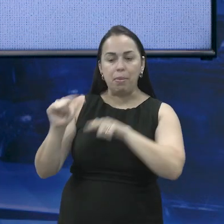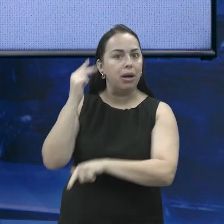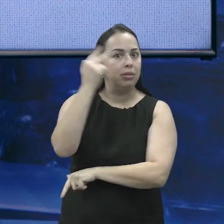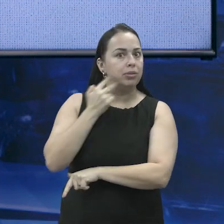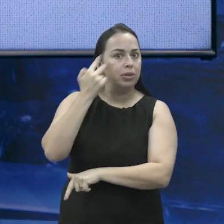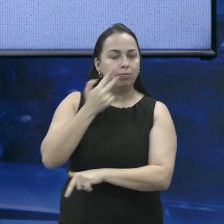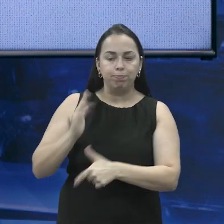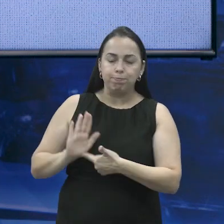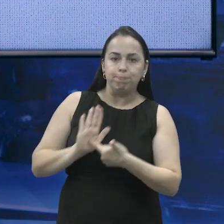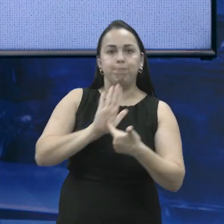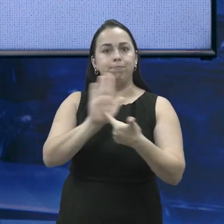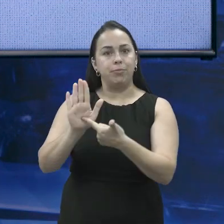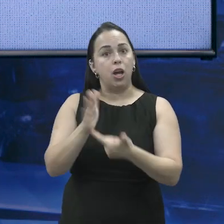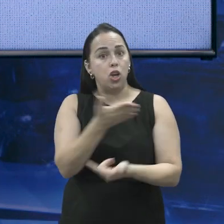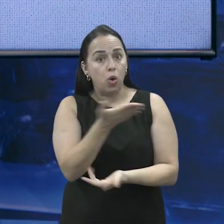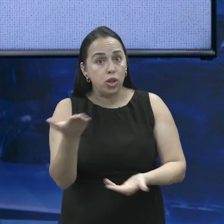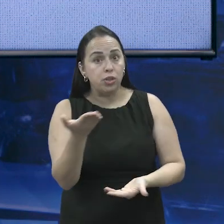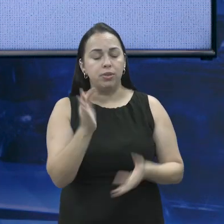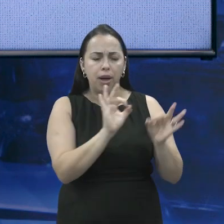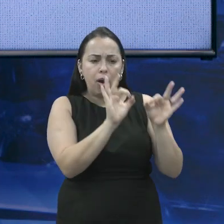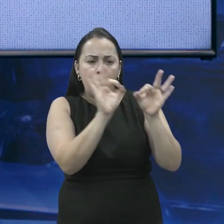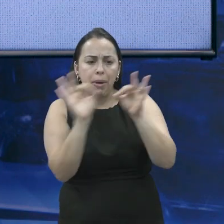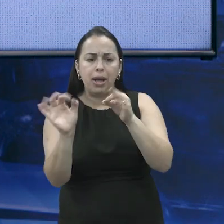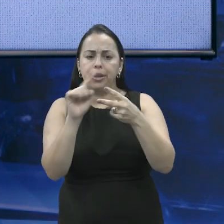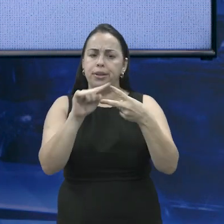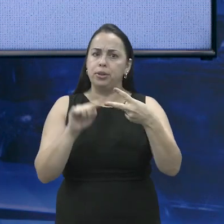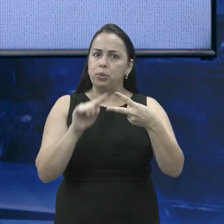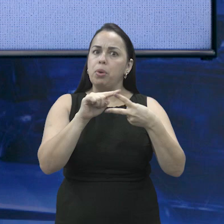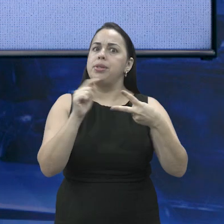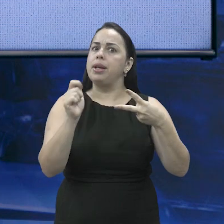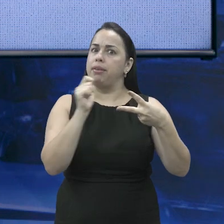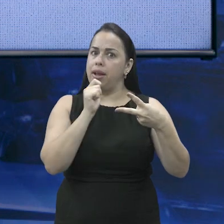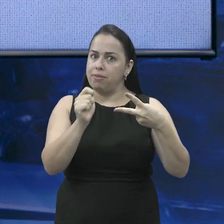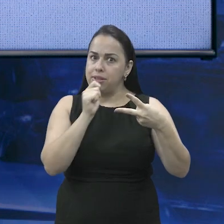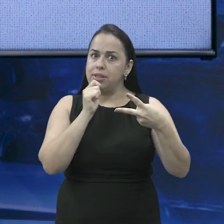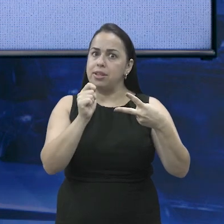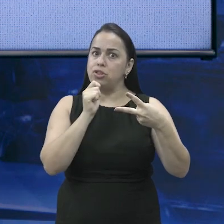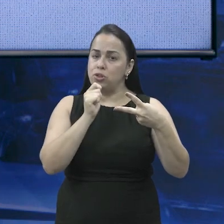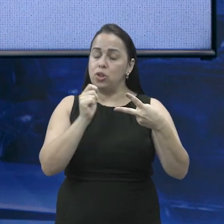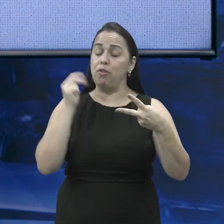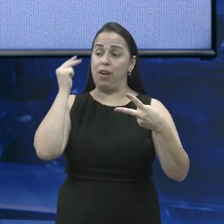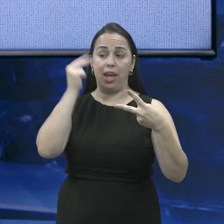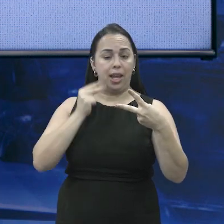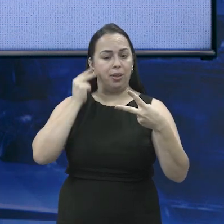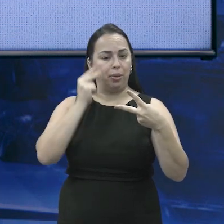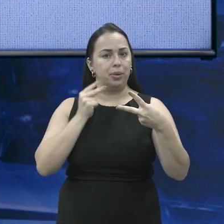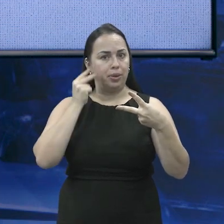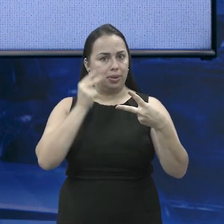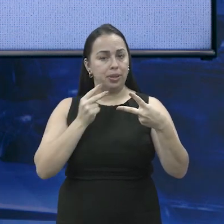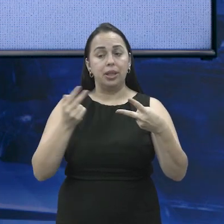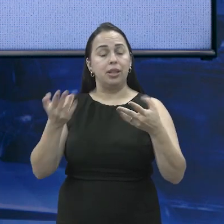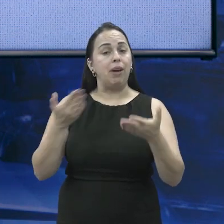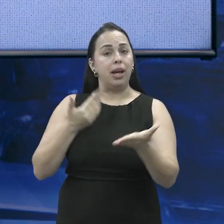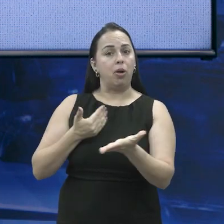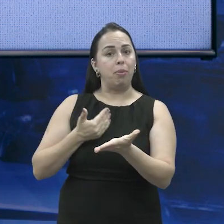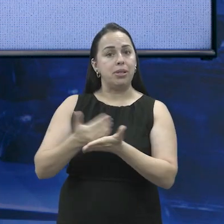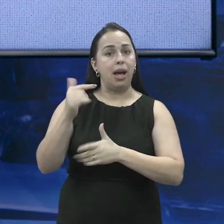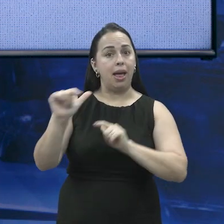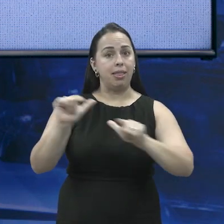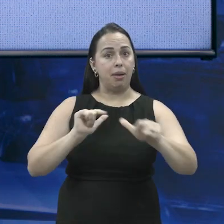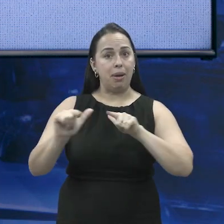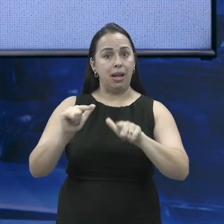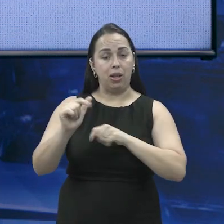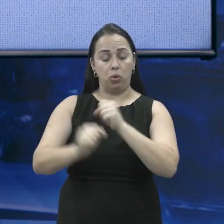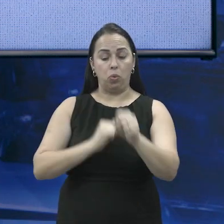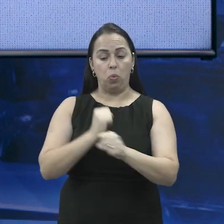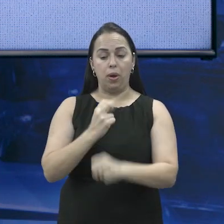cidade fica em evidência. No programa de hoje, você, munícipe, vai poder acompanhar mais 2 entrevistas com